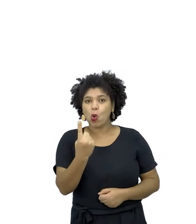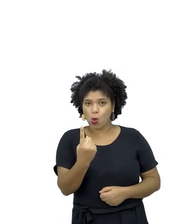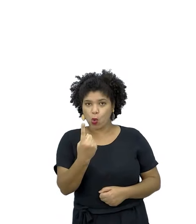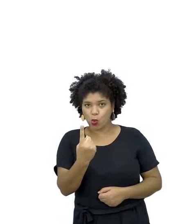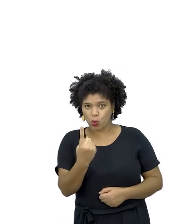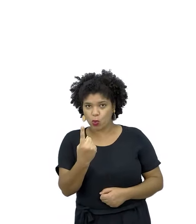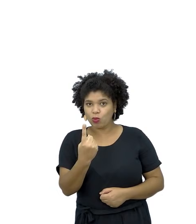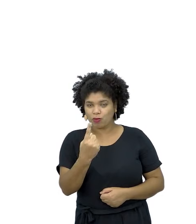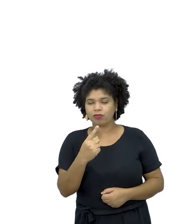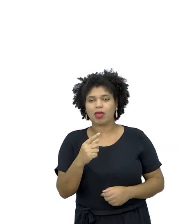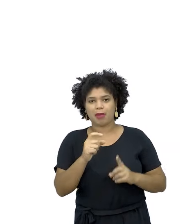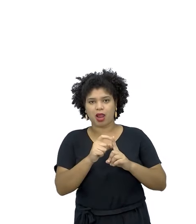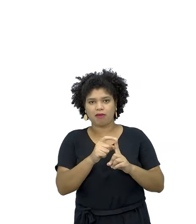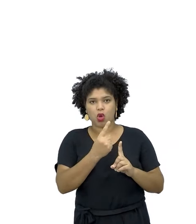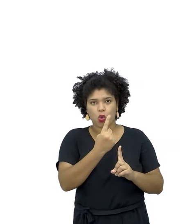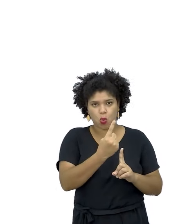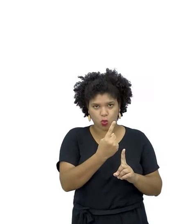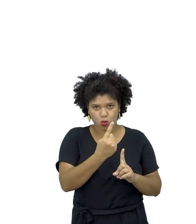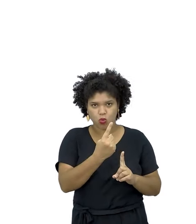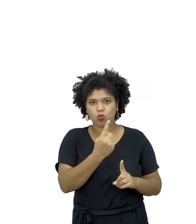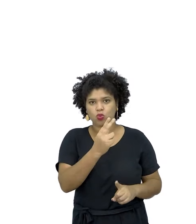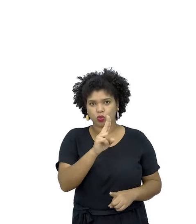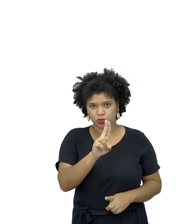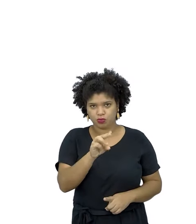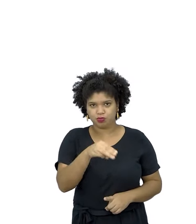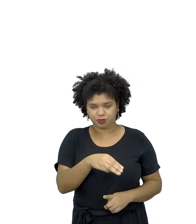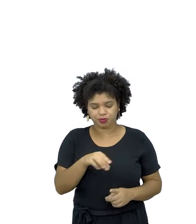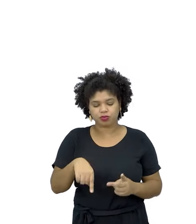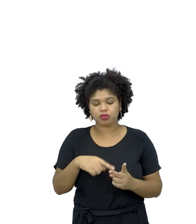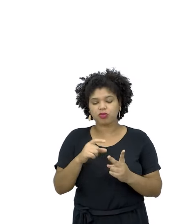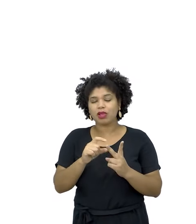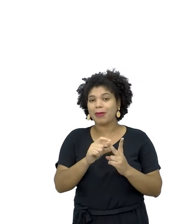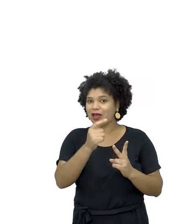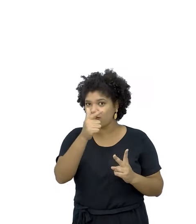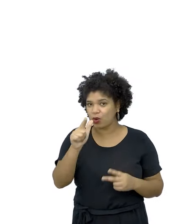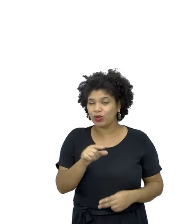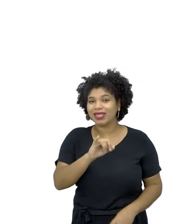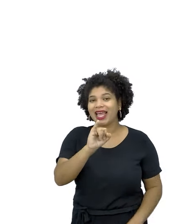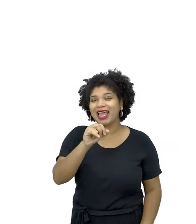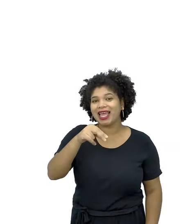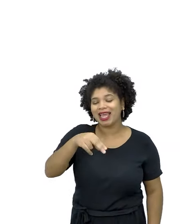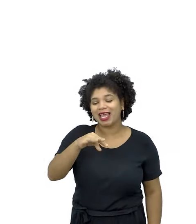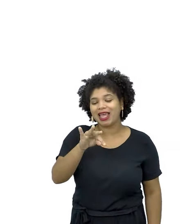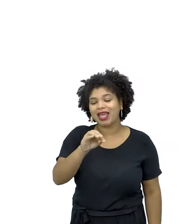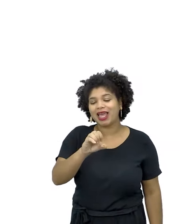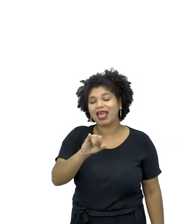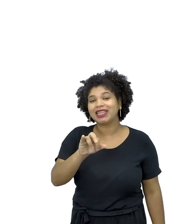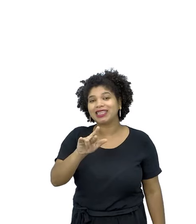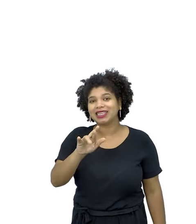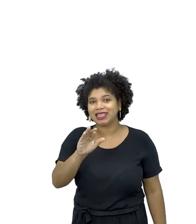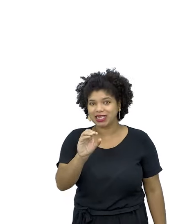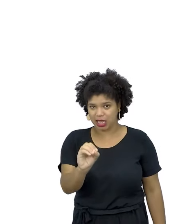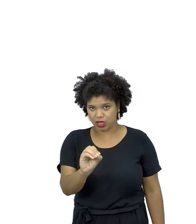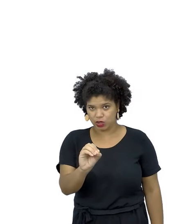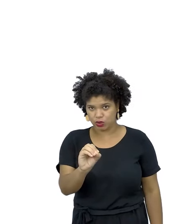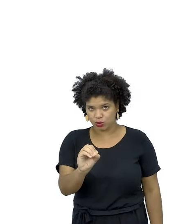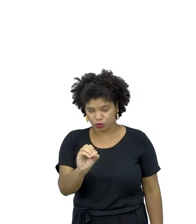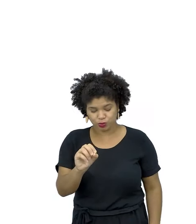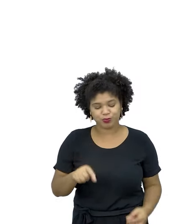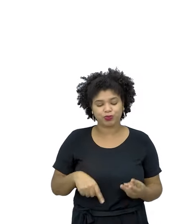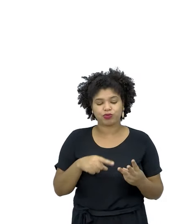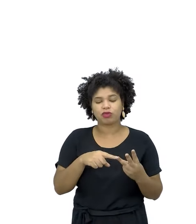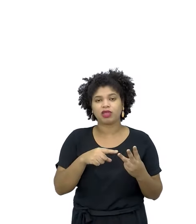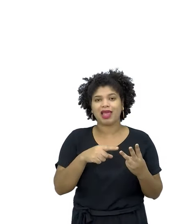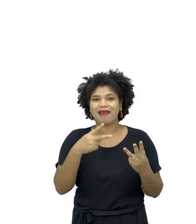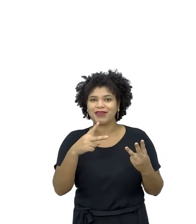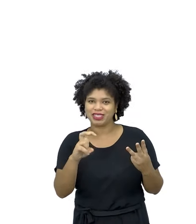R$ 1,25. Por que eu não transformo, eu não pego esse conhecimento monetário que eu tenho de leitura em dinheiro e